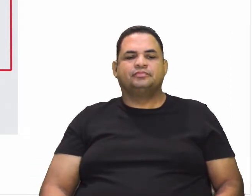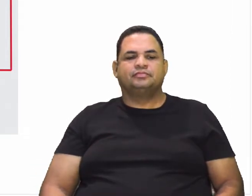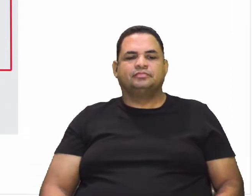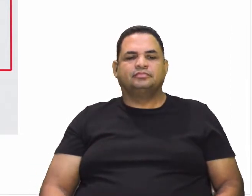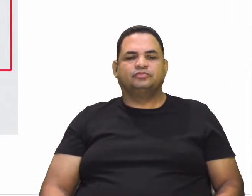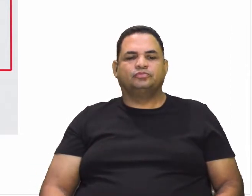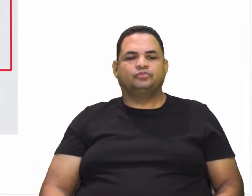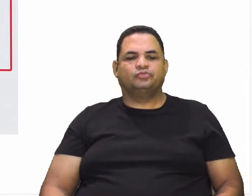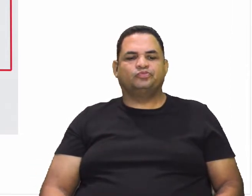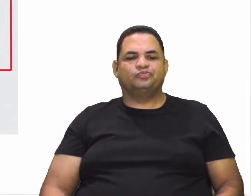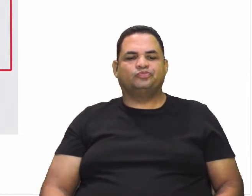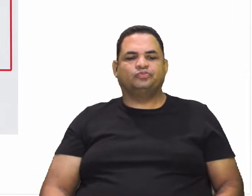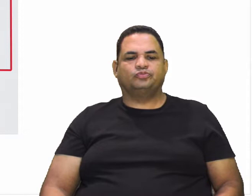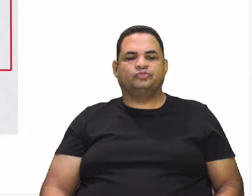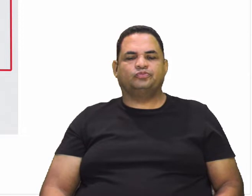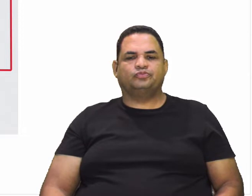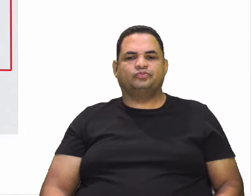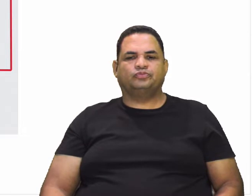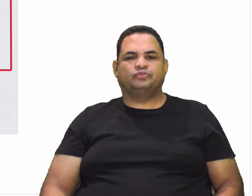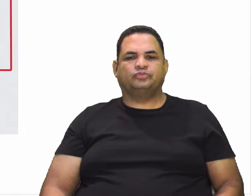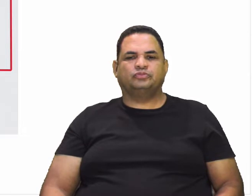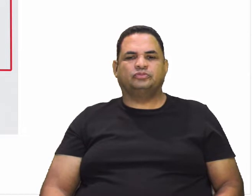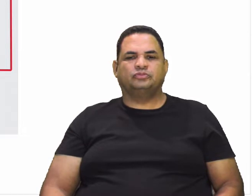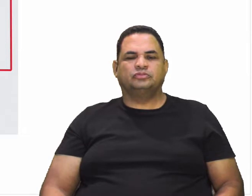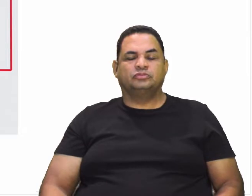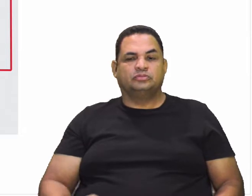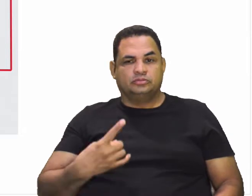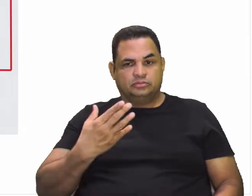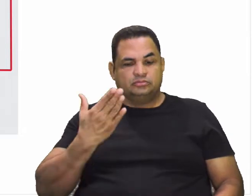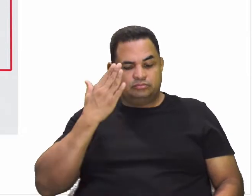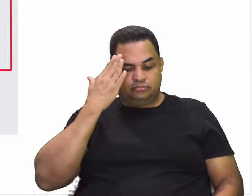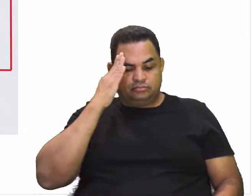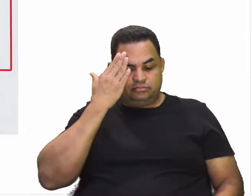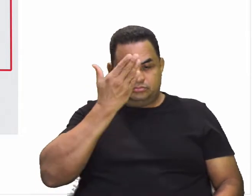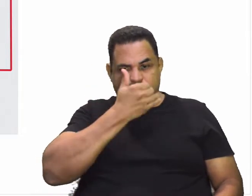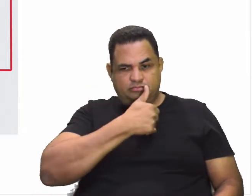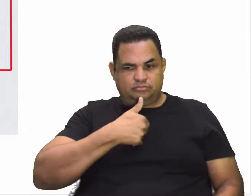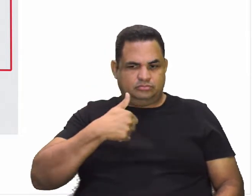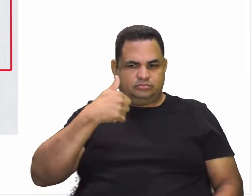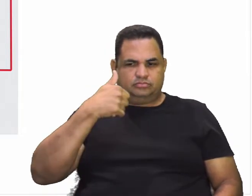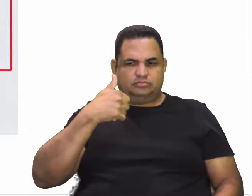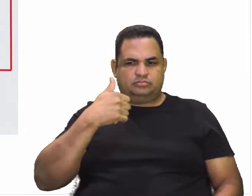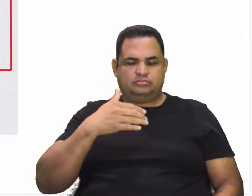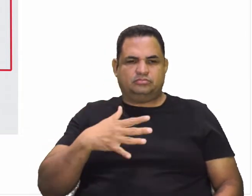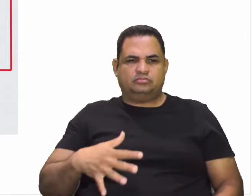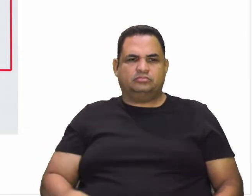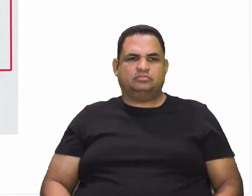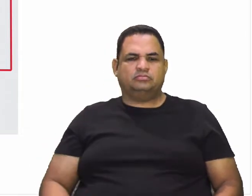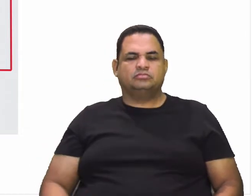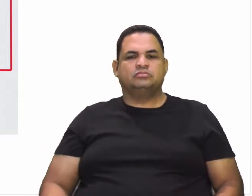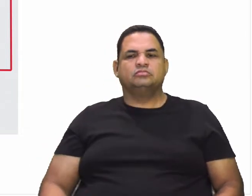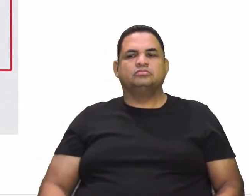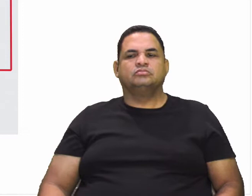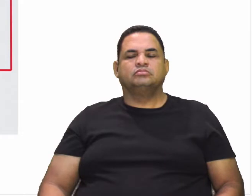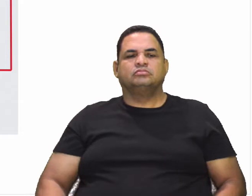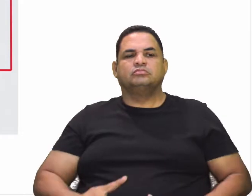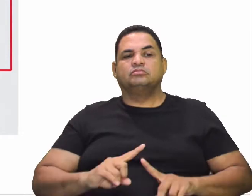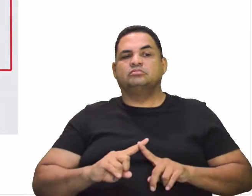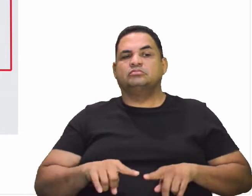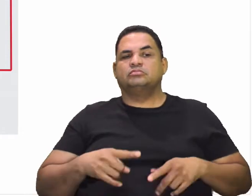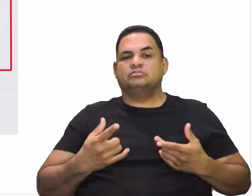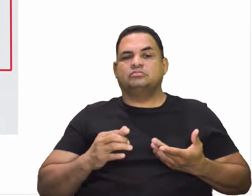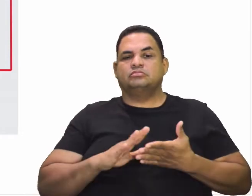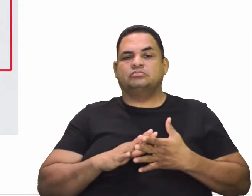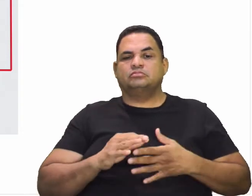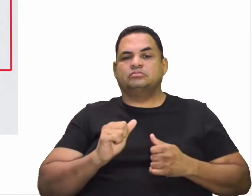E e aqui com I. Só para vocês compreenderem melhor. É complexo, aluno, mas